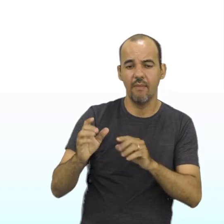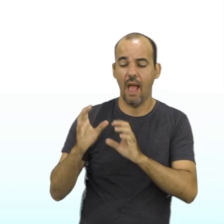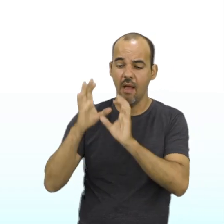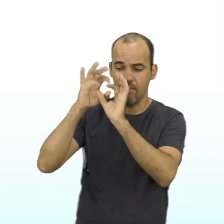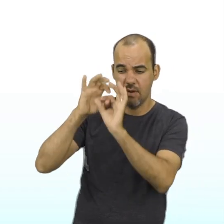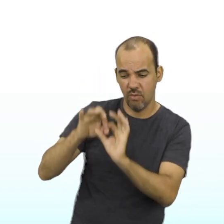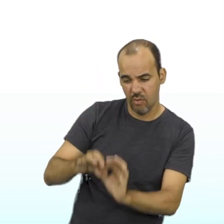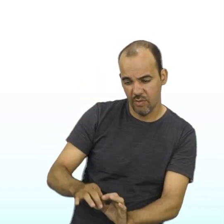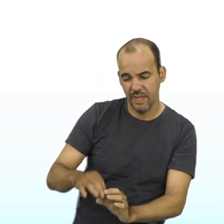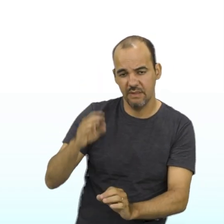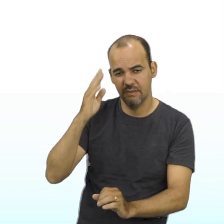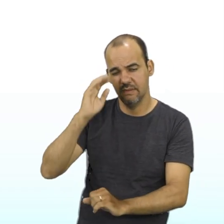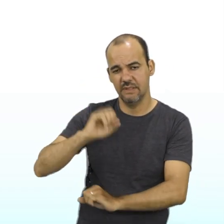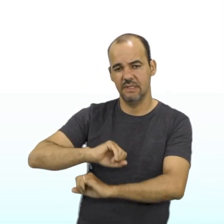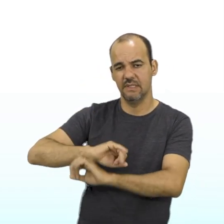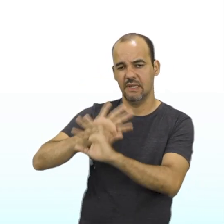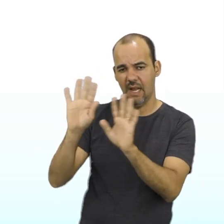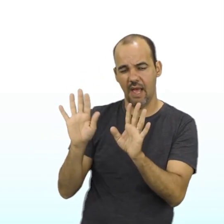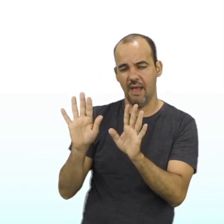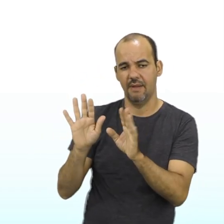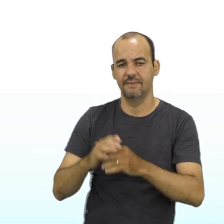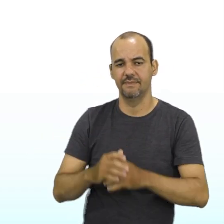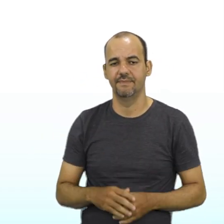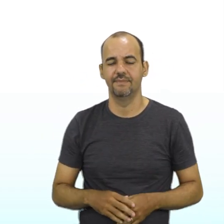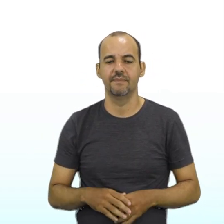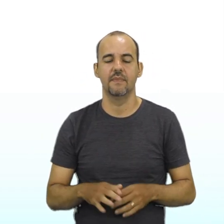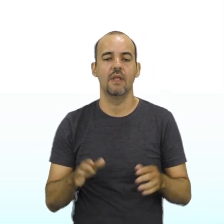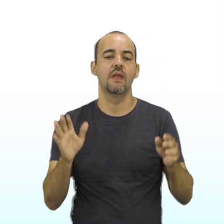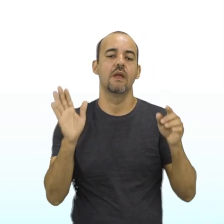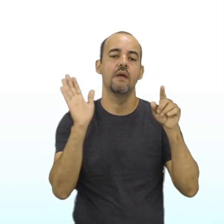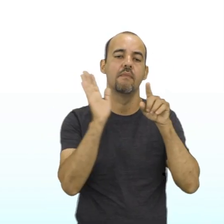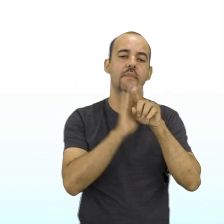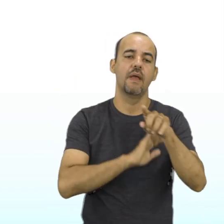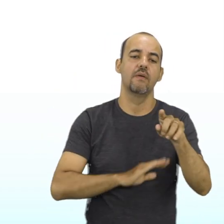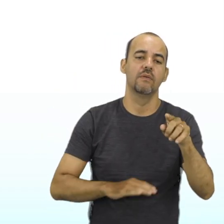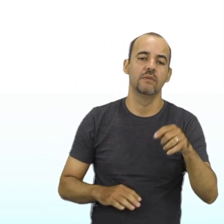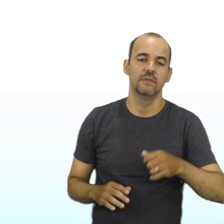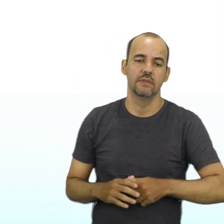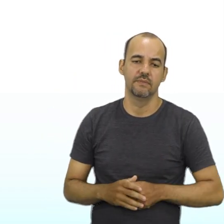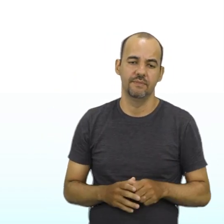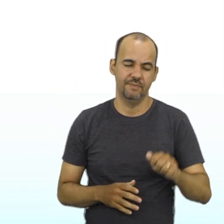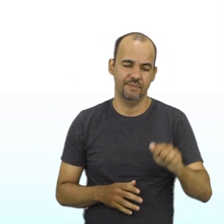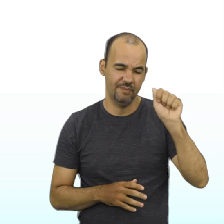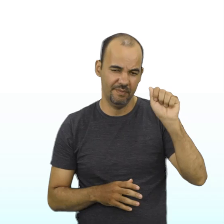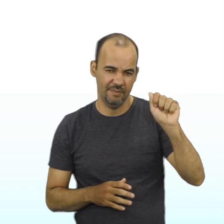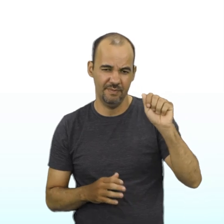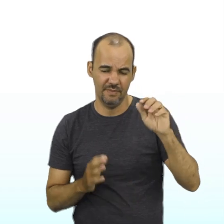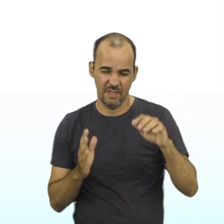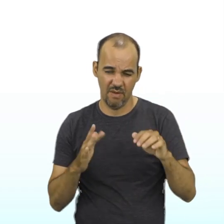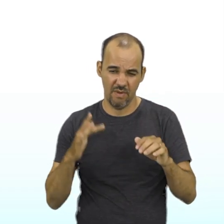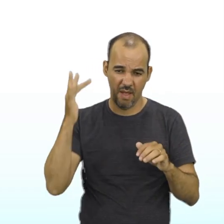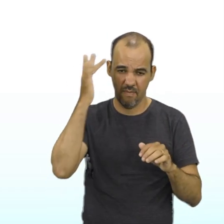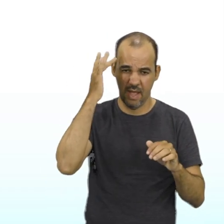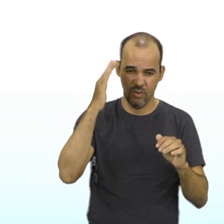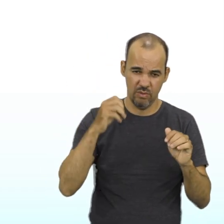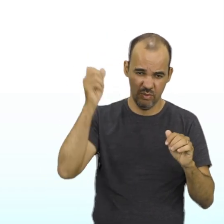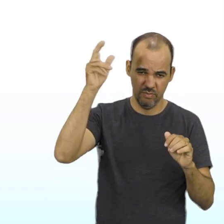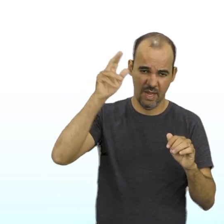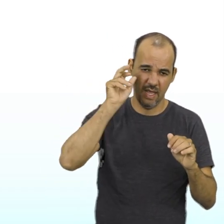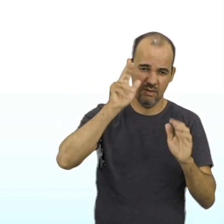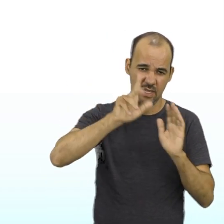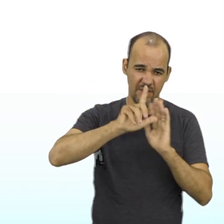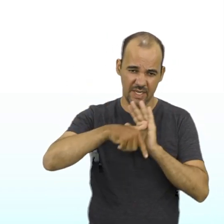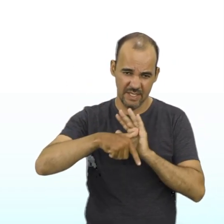essa questão. Tá, então vamos lá para a letra A. Amadurece tardiamente? Não está no texto. Busca mascarar a